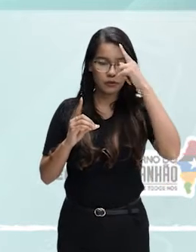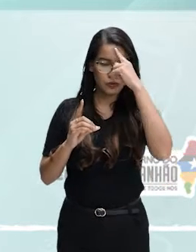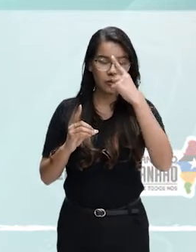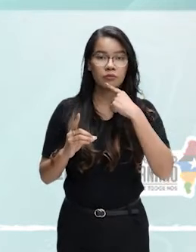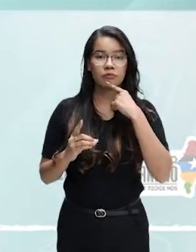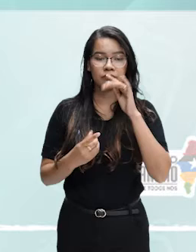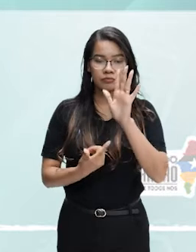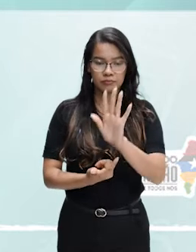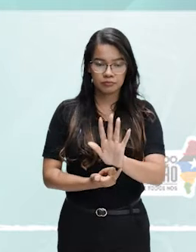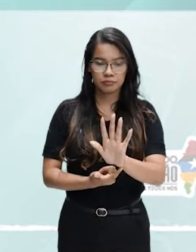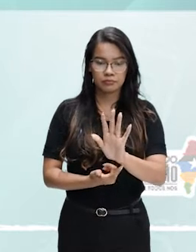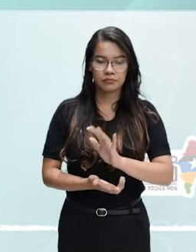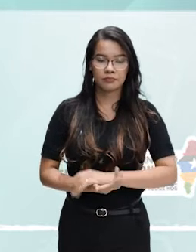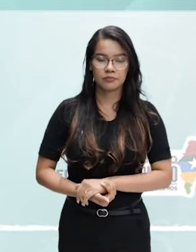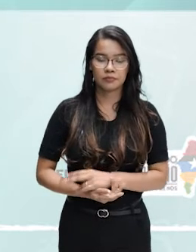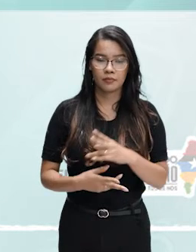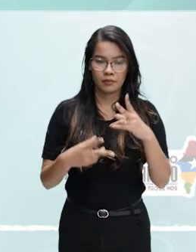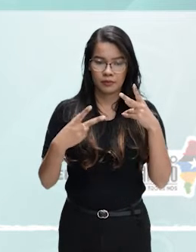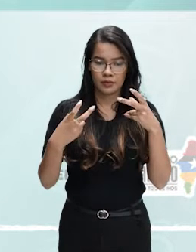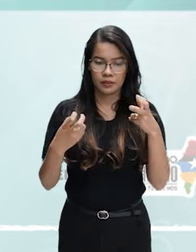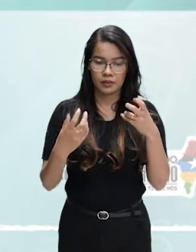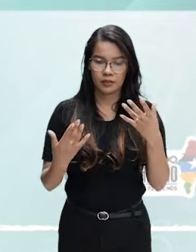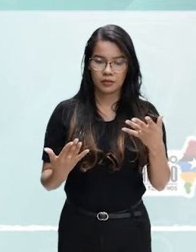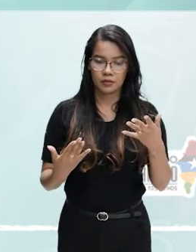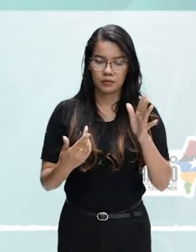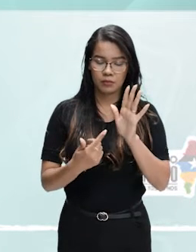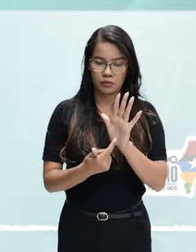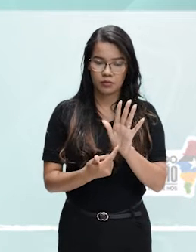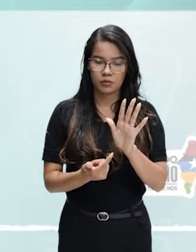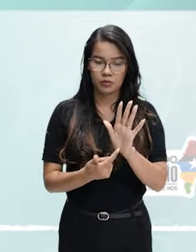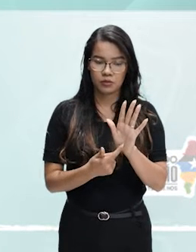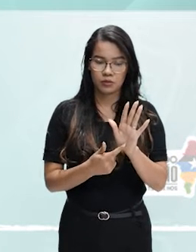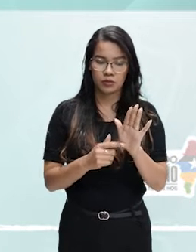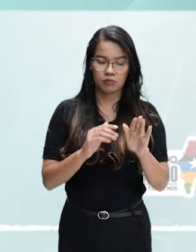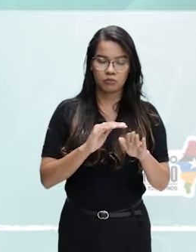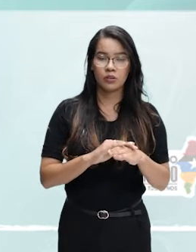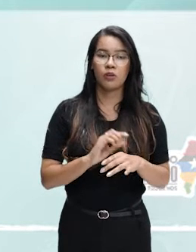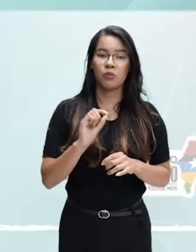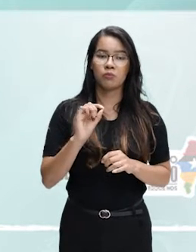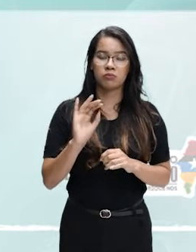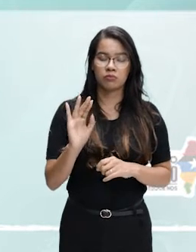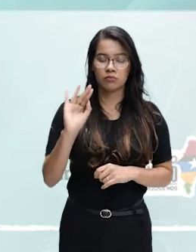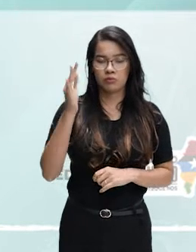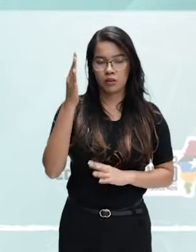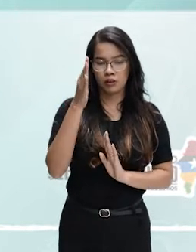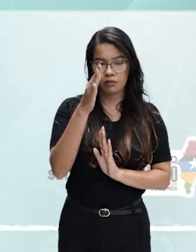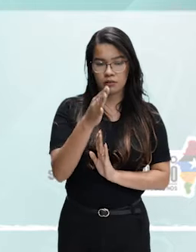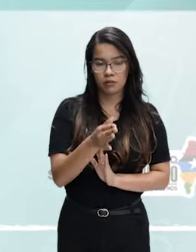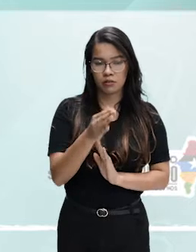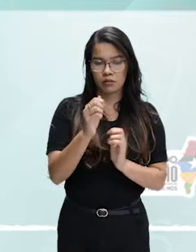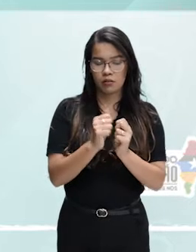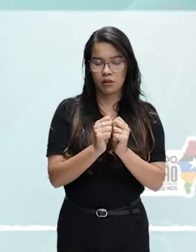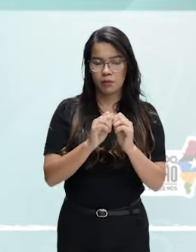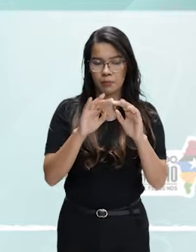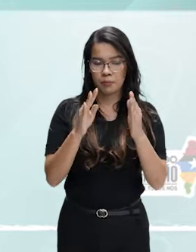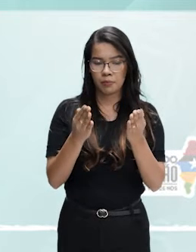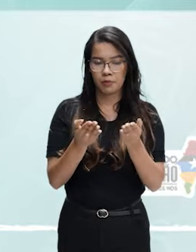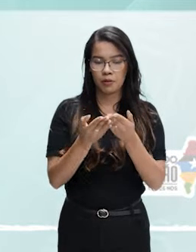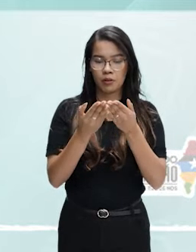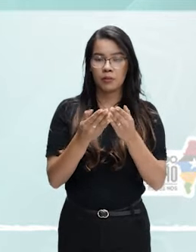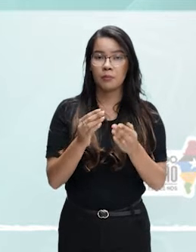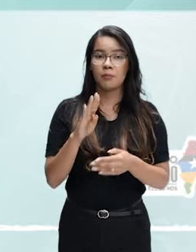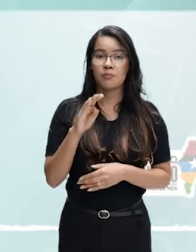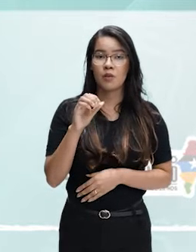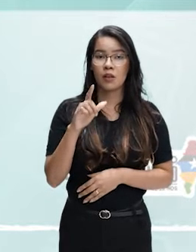vamos lá. Olha, pessoal, aqui ele está mostrando a trajetória da bola. Tá? Então, vamos dar uma interpretada aí